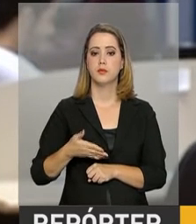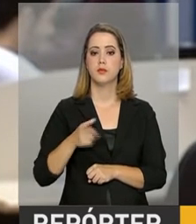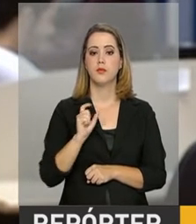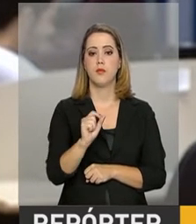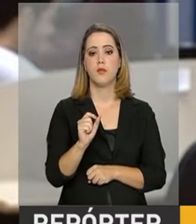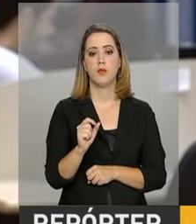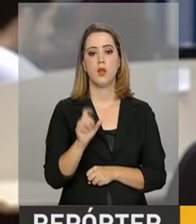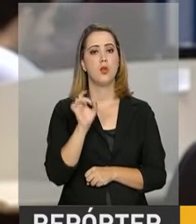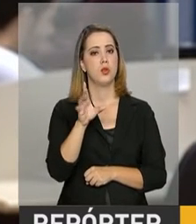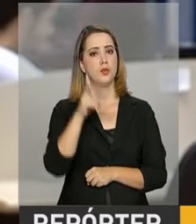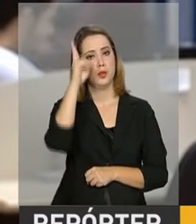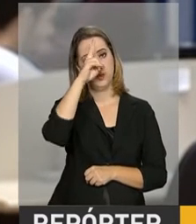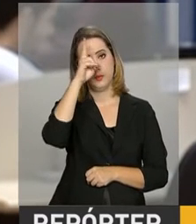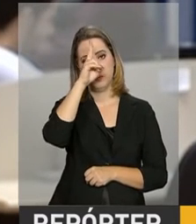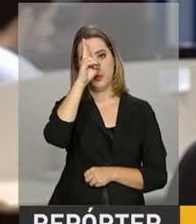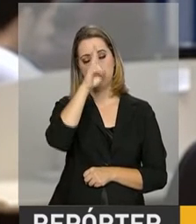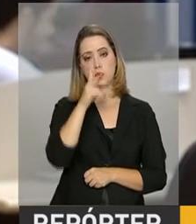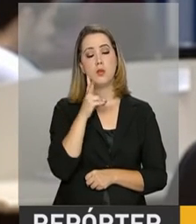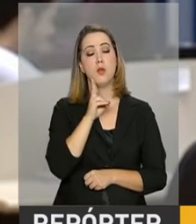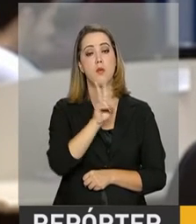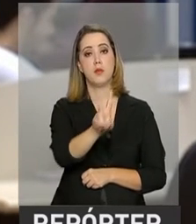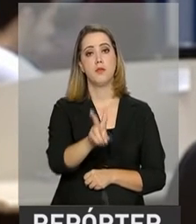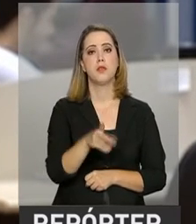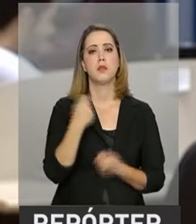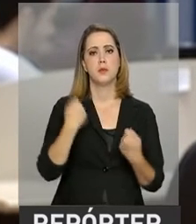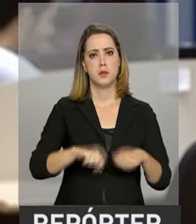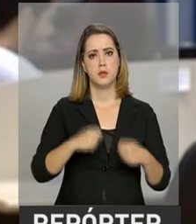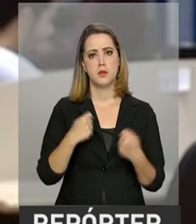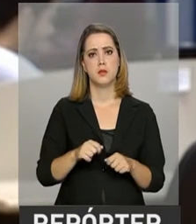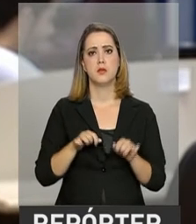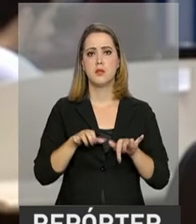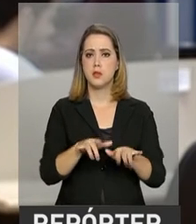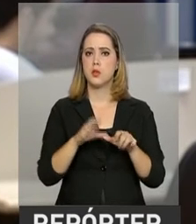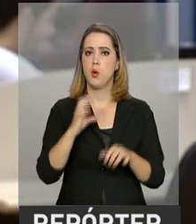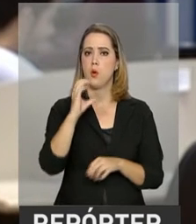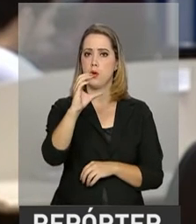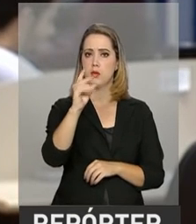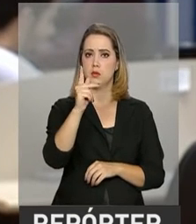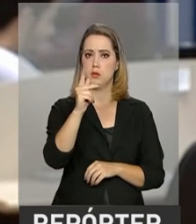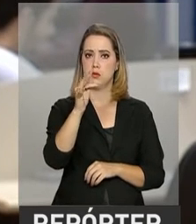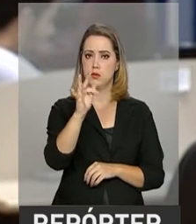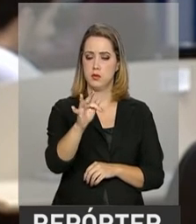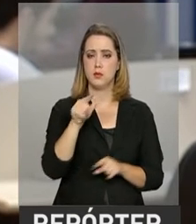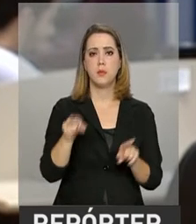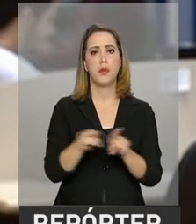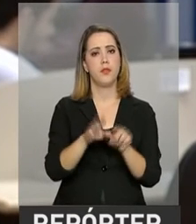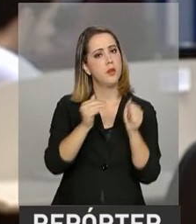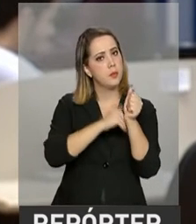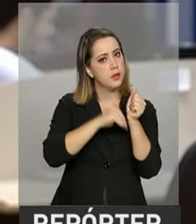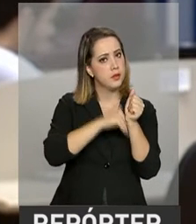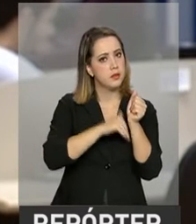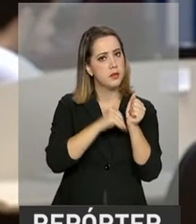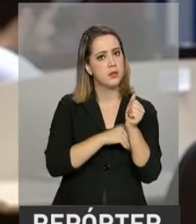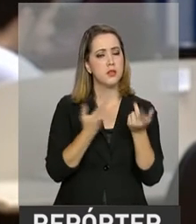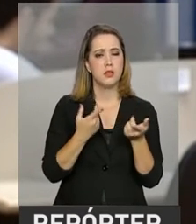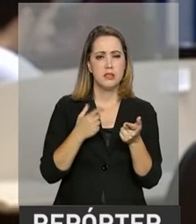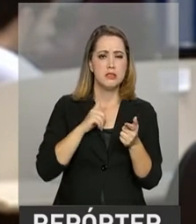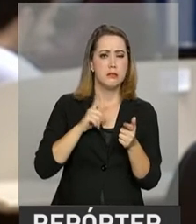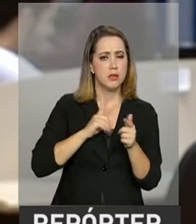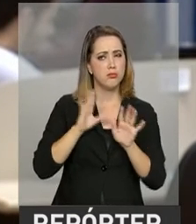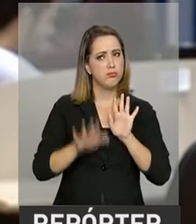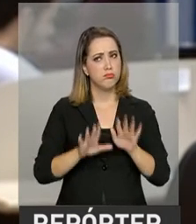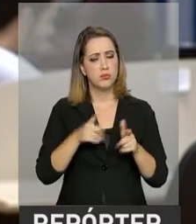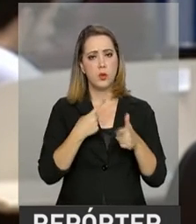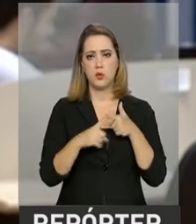enem.inep.gov.br/participante. Só lembrando que para fazer a consulta, o candidato precisa digitar o CPF e a senha de inscrição. Algumas questões técnicas que atrasaram